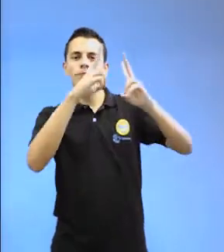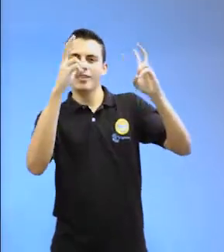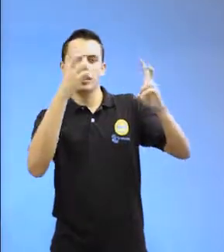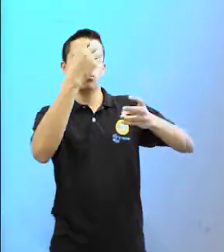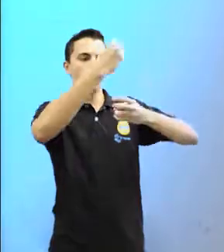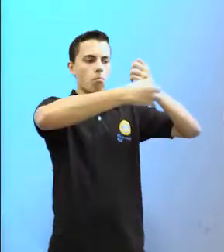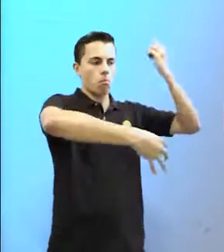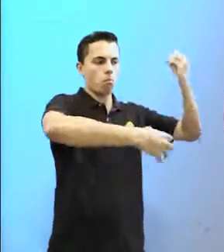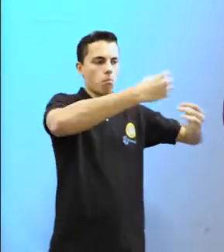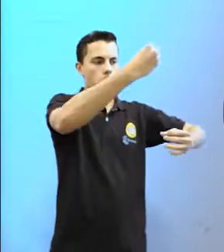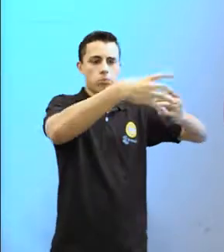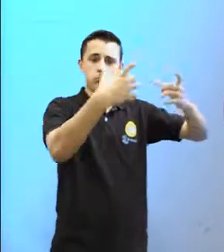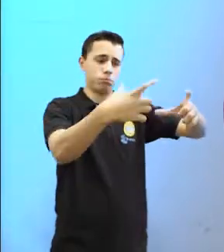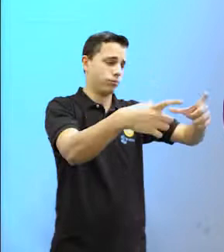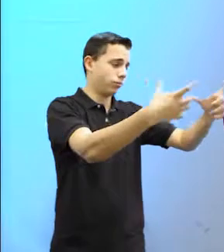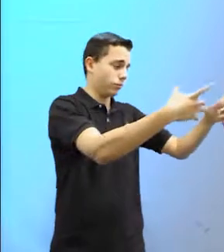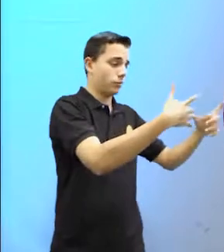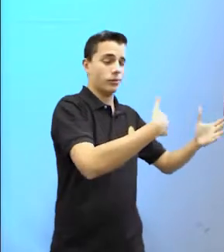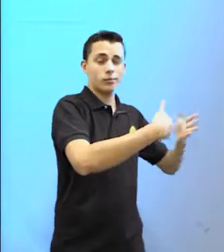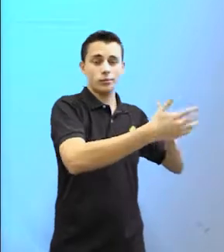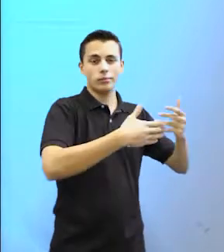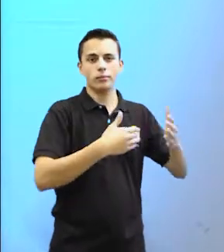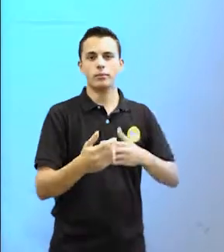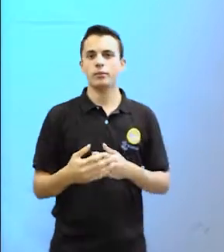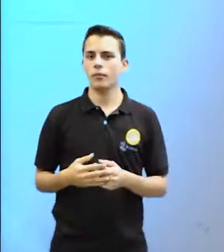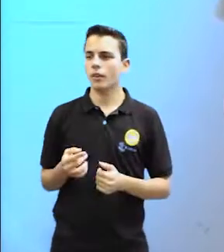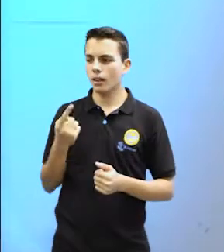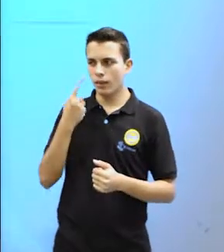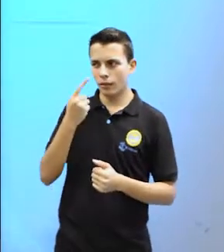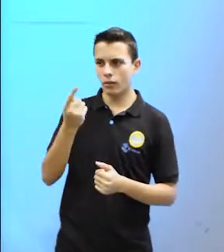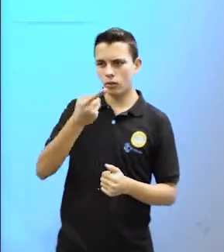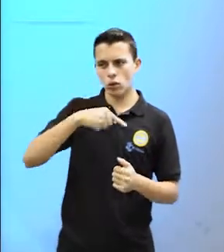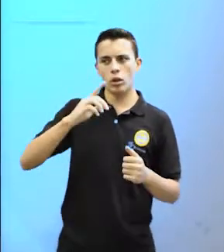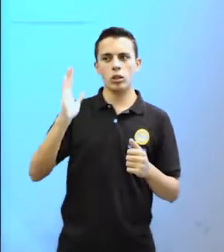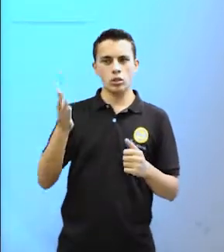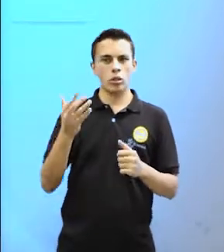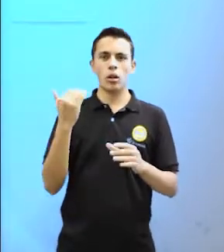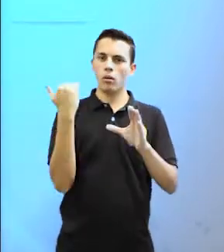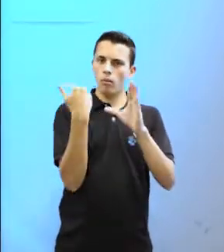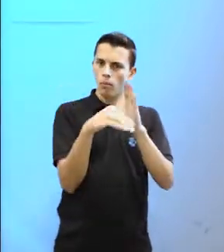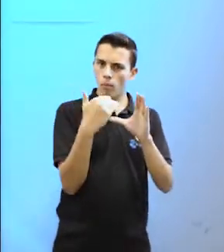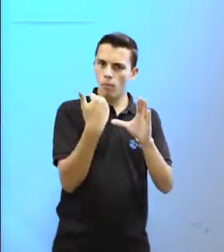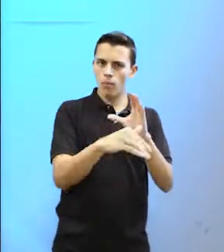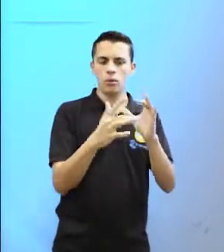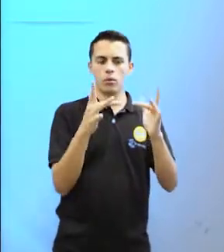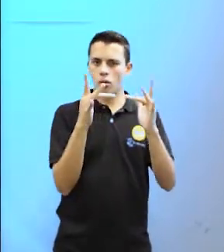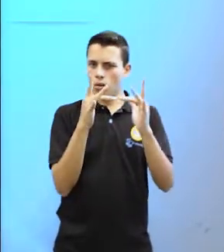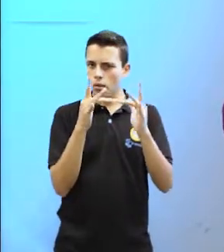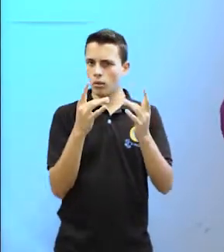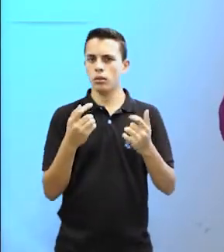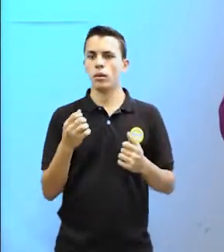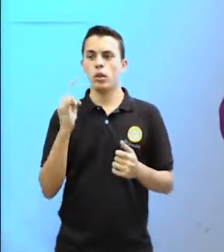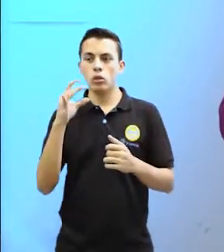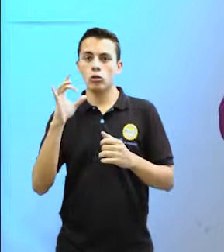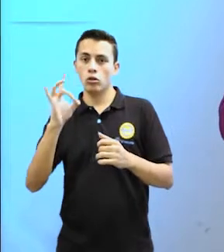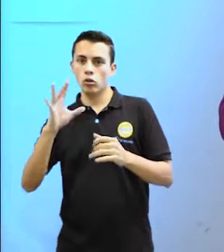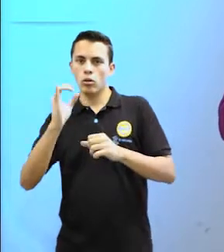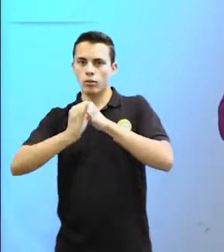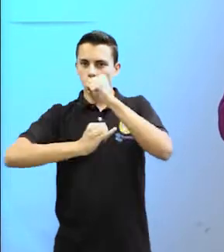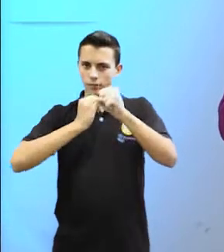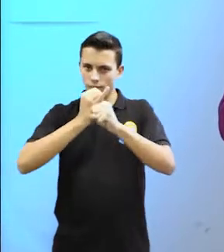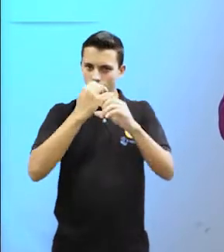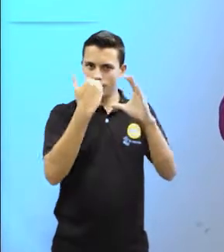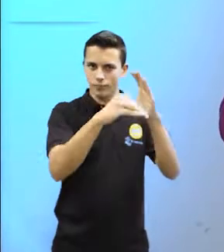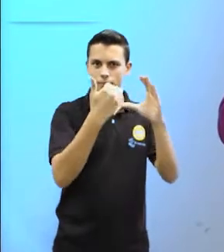Mas que bacana. E nós já passamos o contato, viu, gente? É só entrar no site, né? Estamos à disposição. Mas eu vou aproveitar aqui também, eu